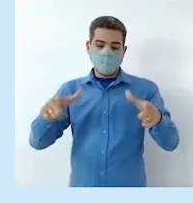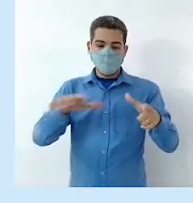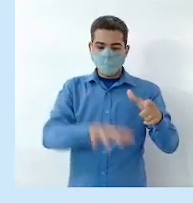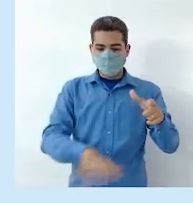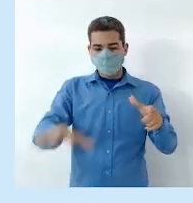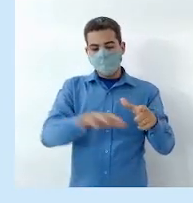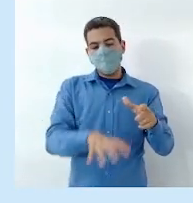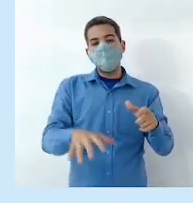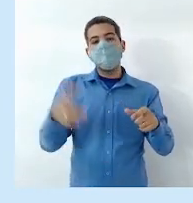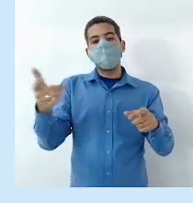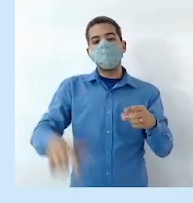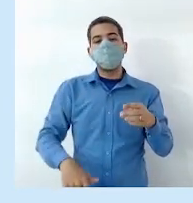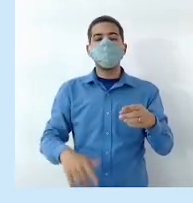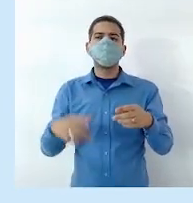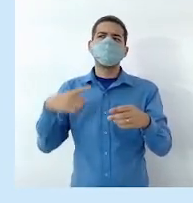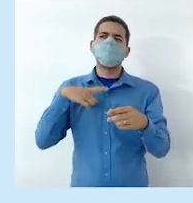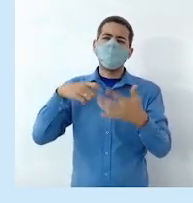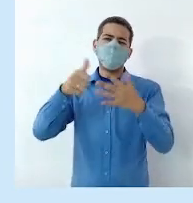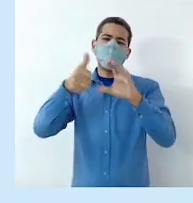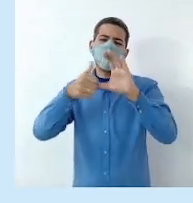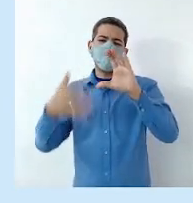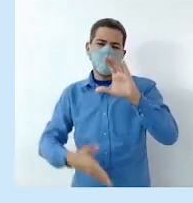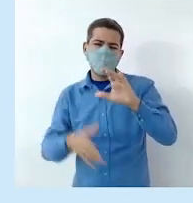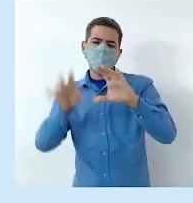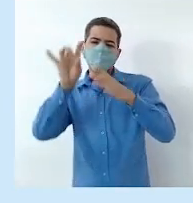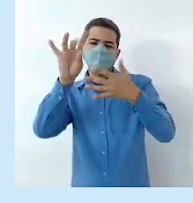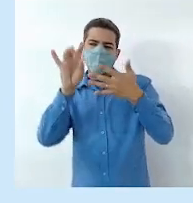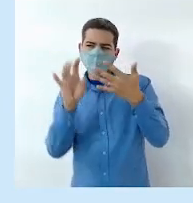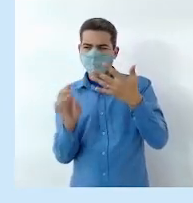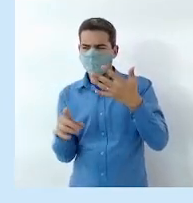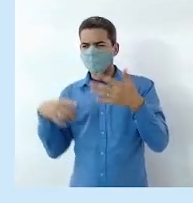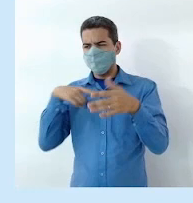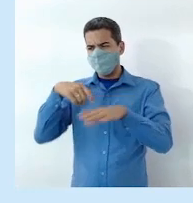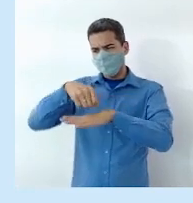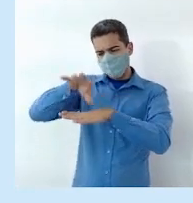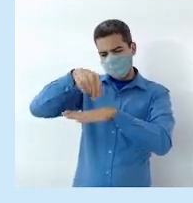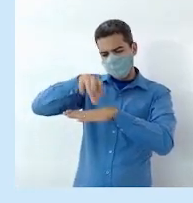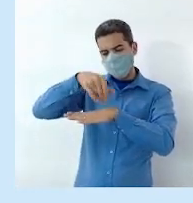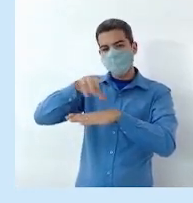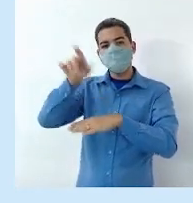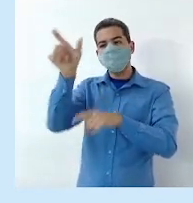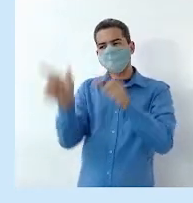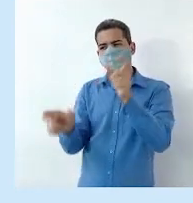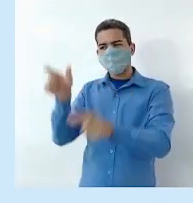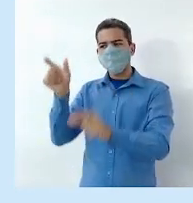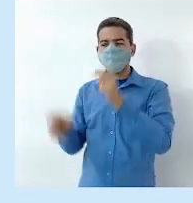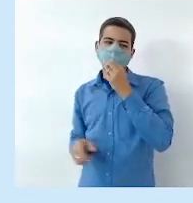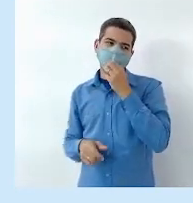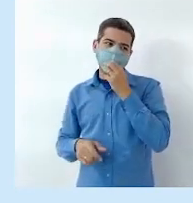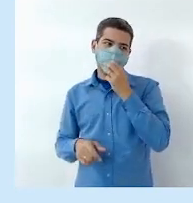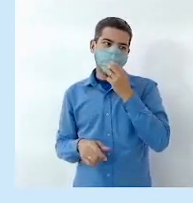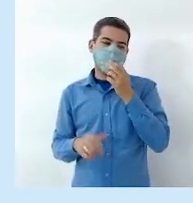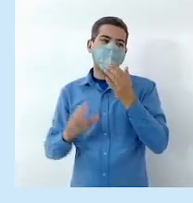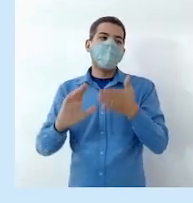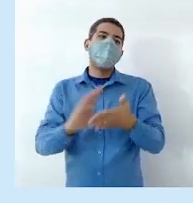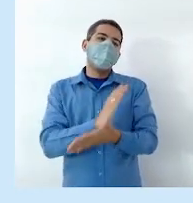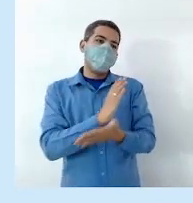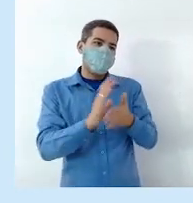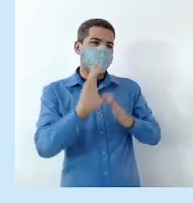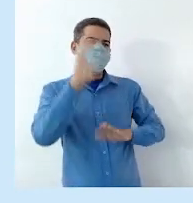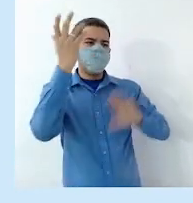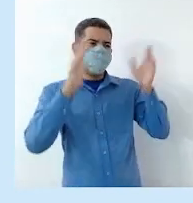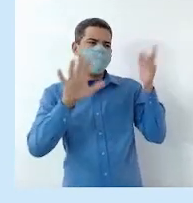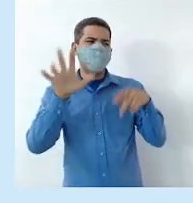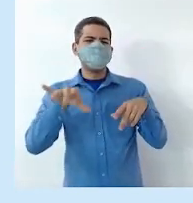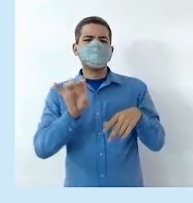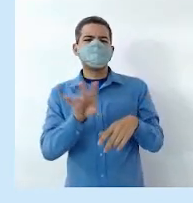ocorre, dar características, dar detalhes, algumas pistas dos personagens, em alguns casos simplesmente o